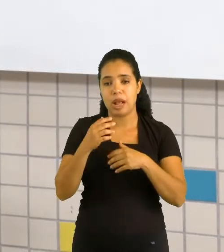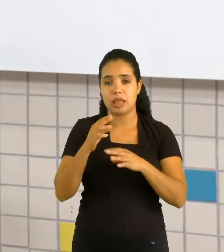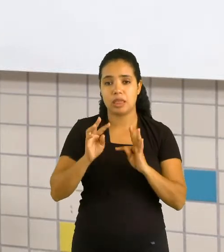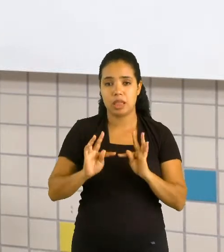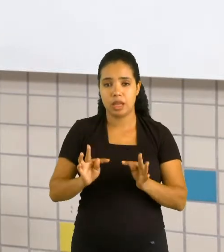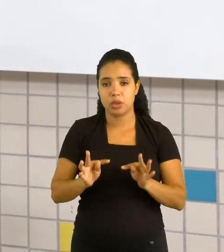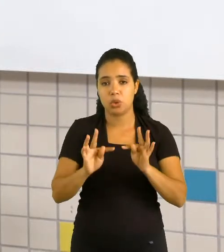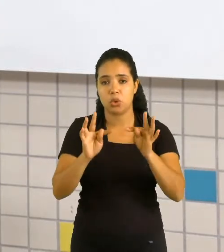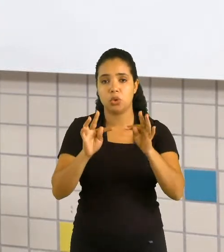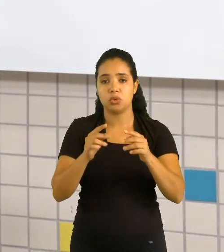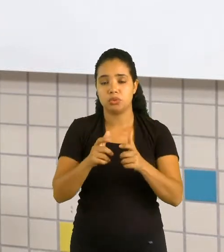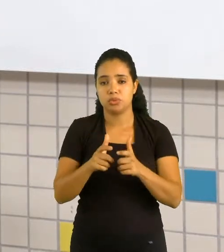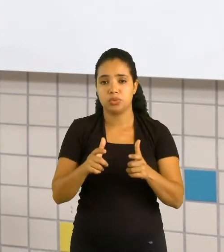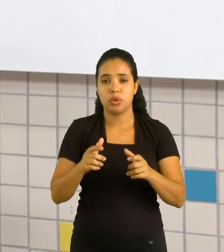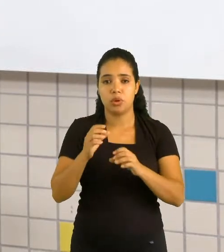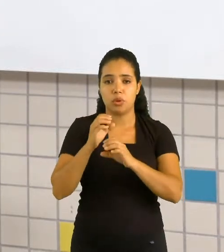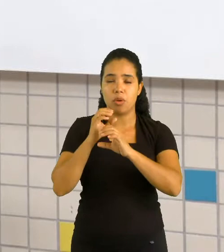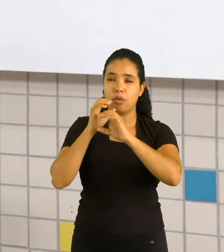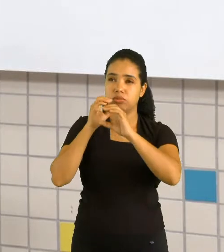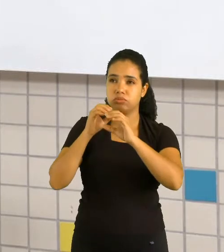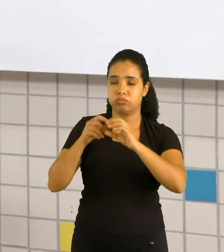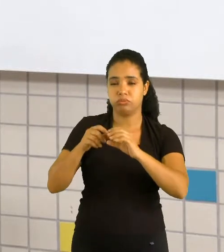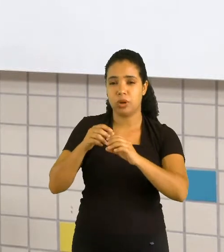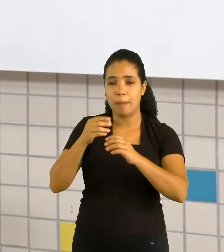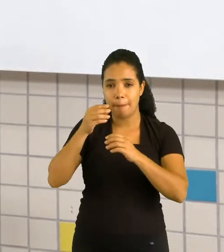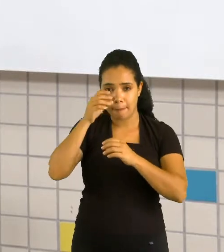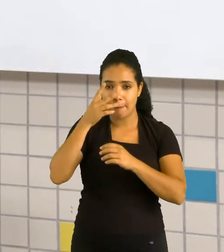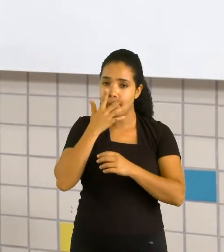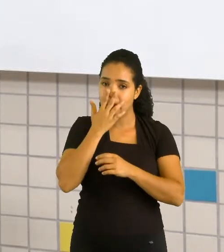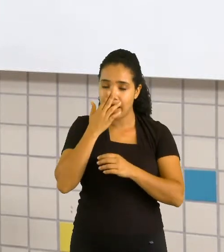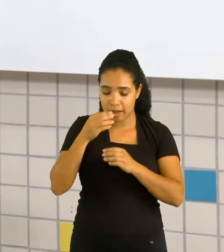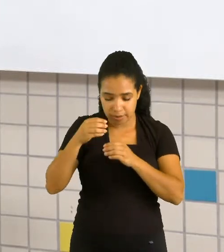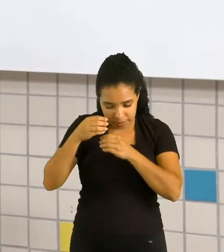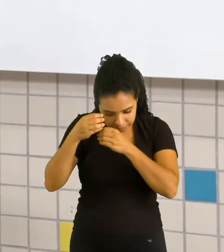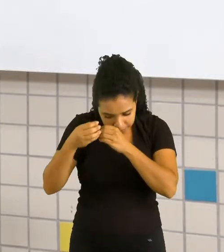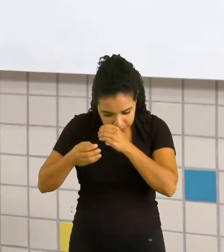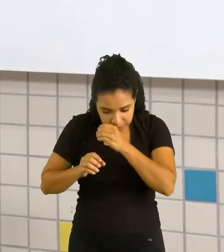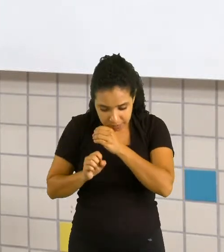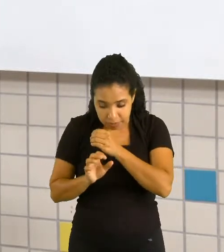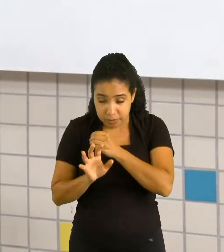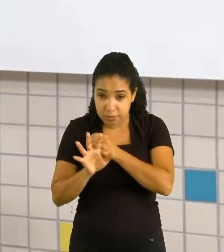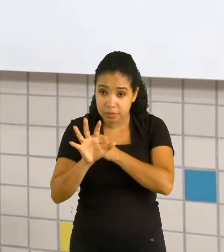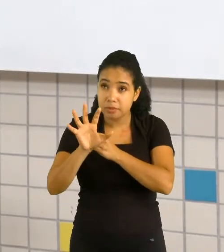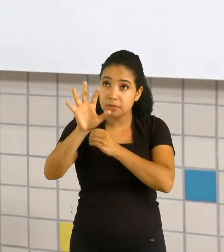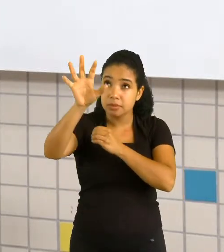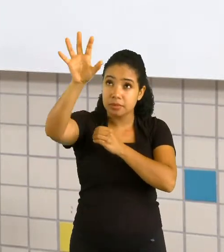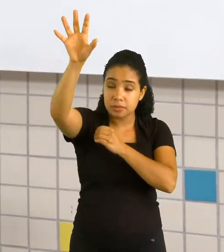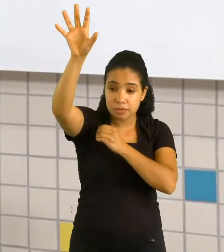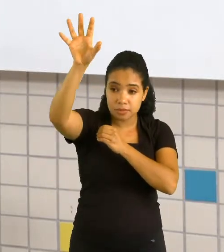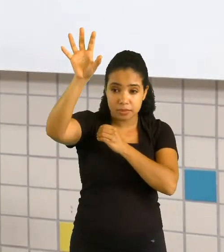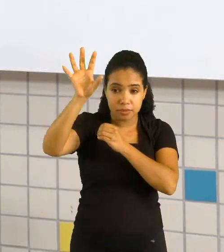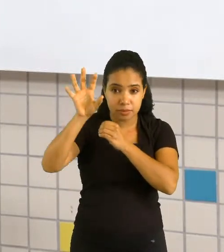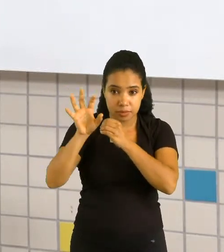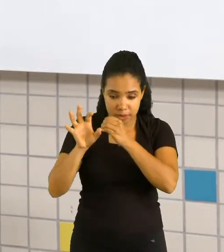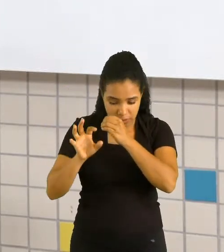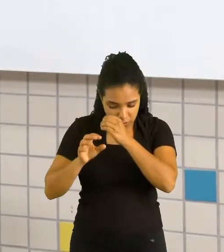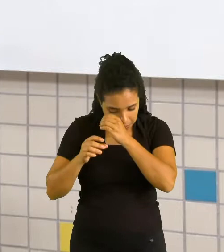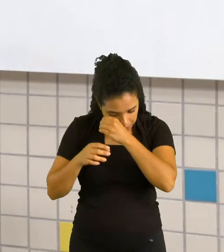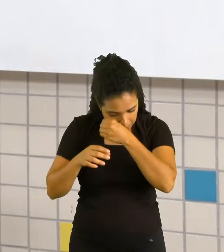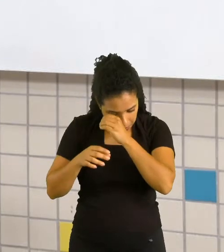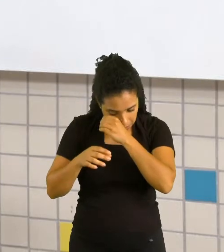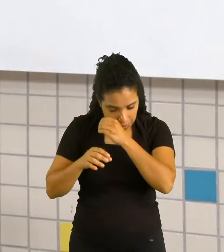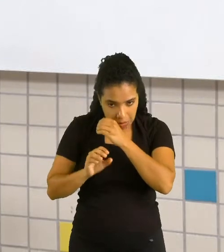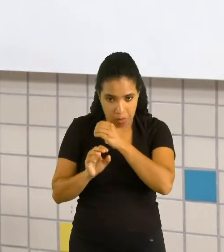a criação do telescópio, né, que é um instrumento muito mais potente, e também de telescópios